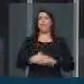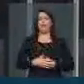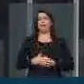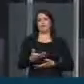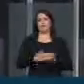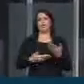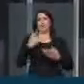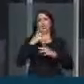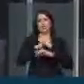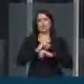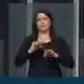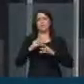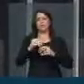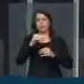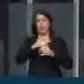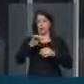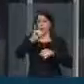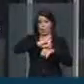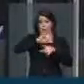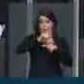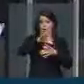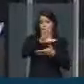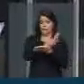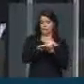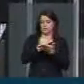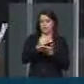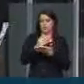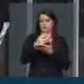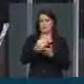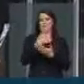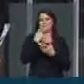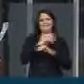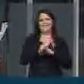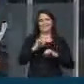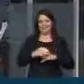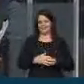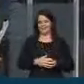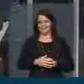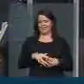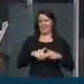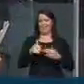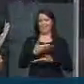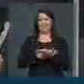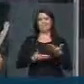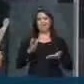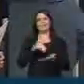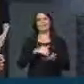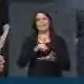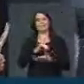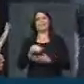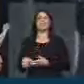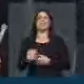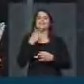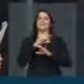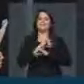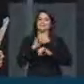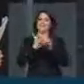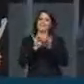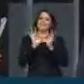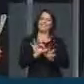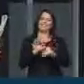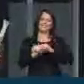Escritório Central de Arrecadação e Distribuição foi criado por lei. Portanto, nós consideramos que